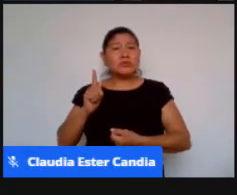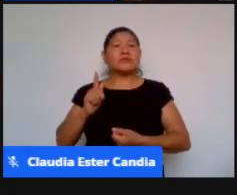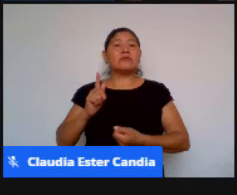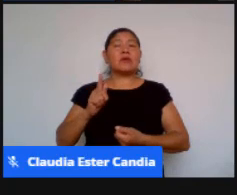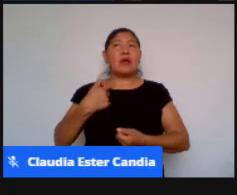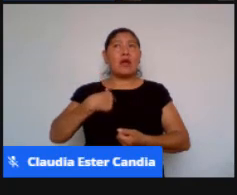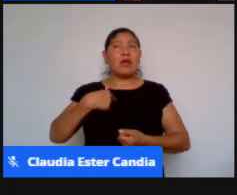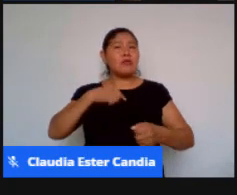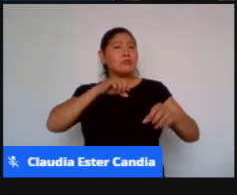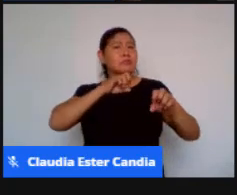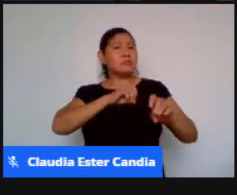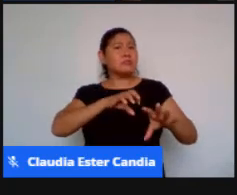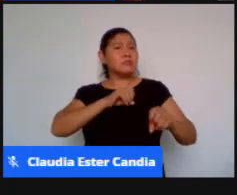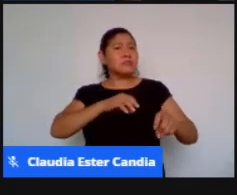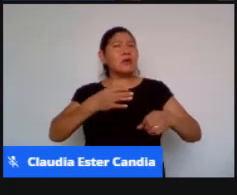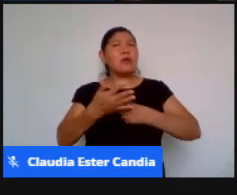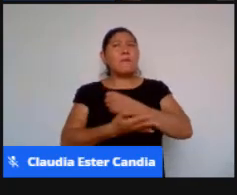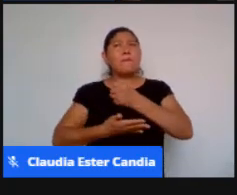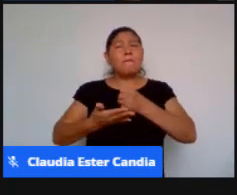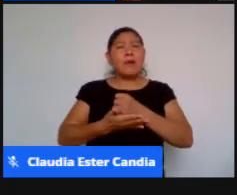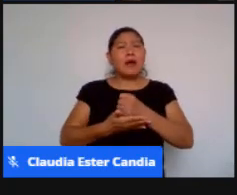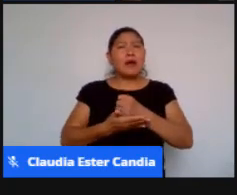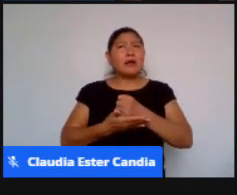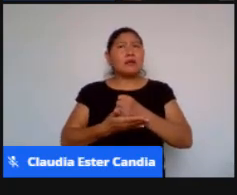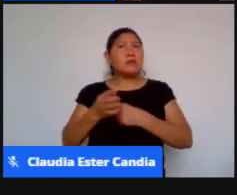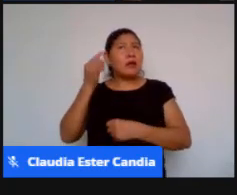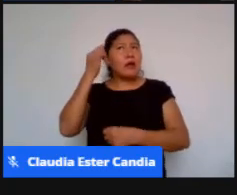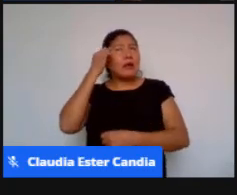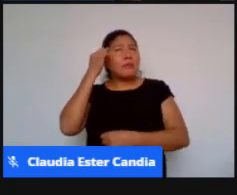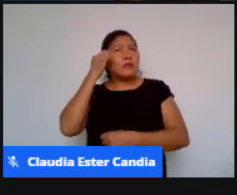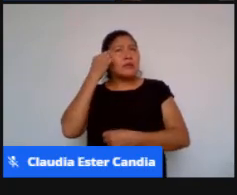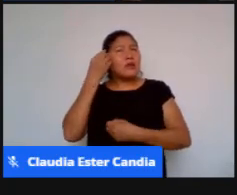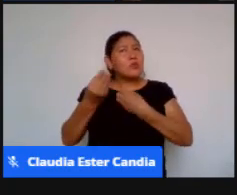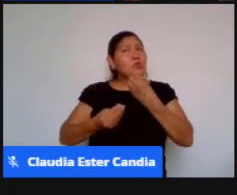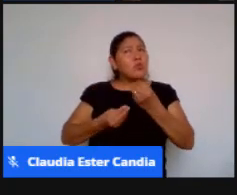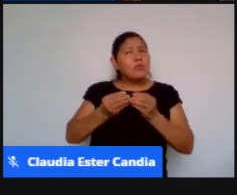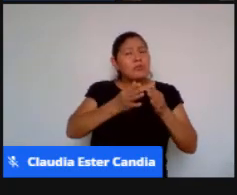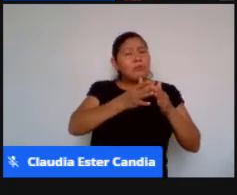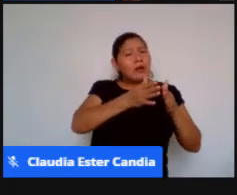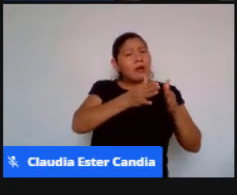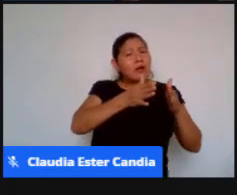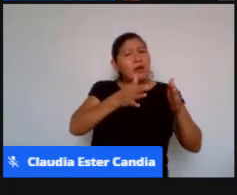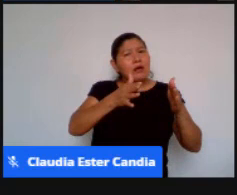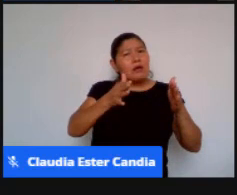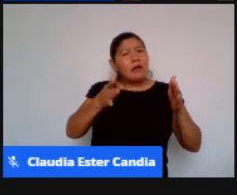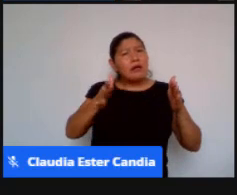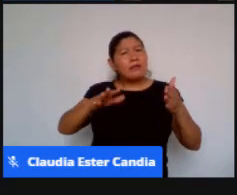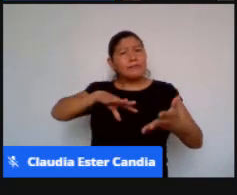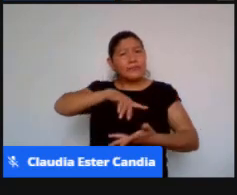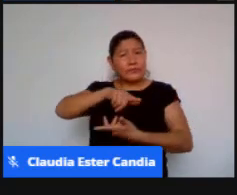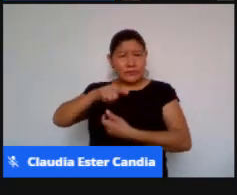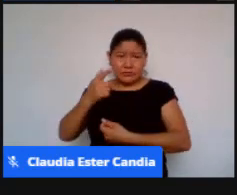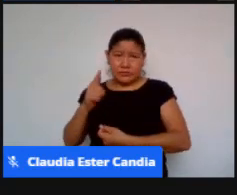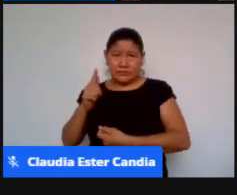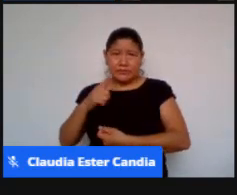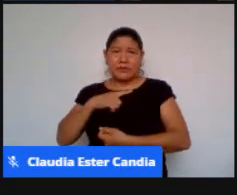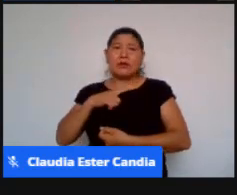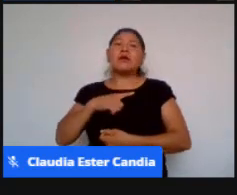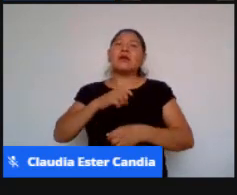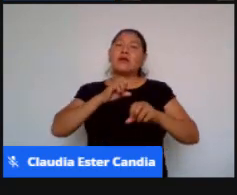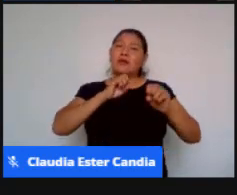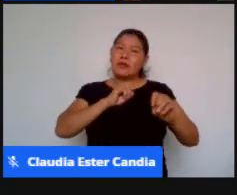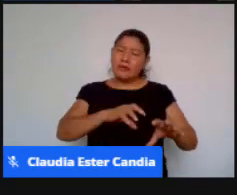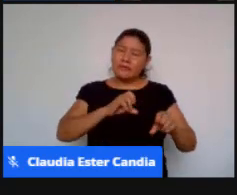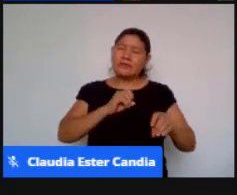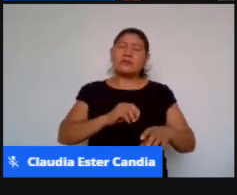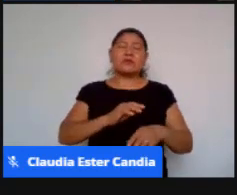né, baseado em determinadas correntes do pensamento geográfico, eu vou ensinar de uma forma, o espaço, a paisagem, o lugar,